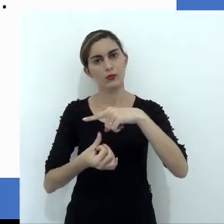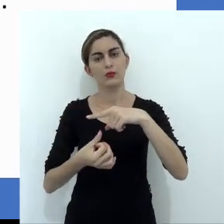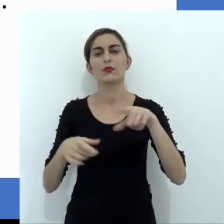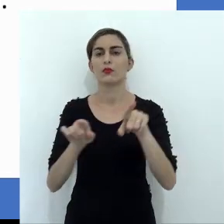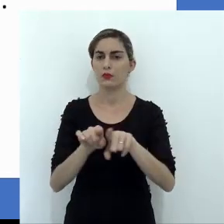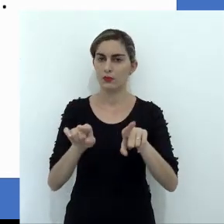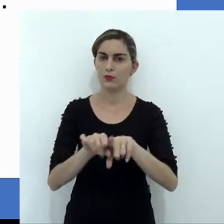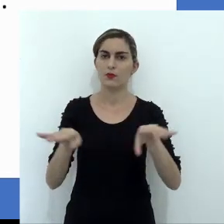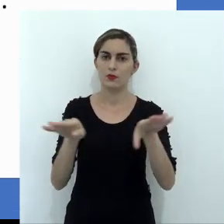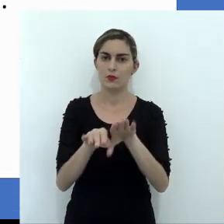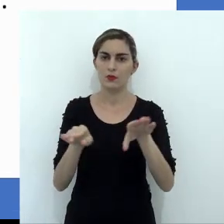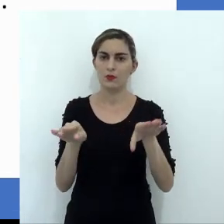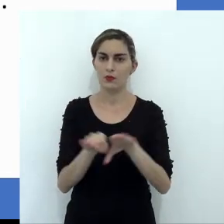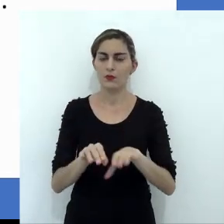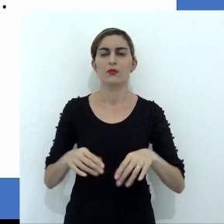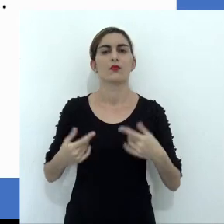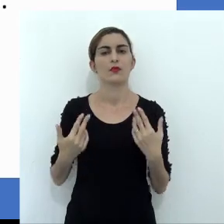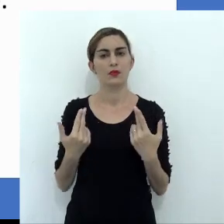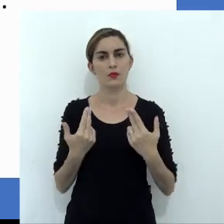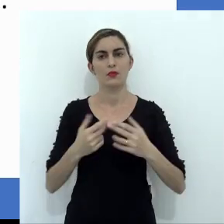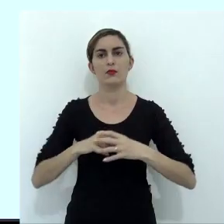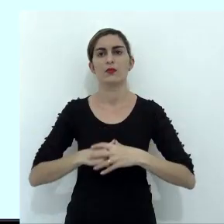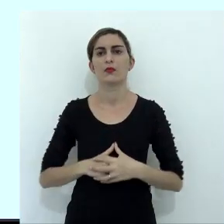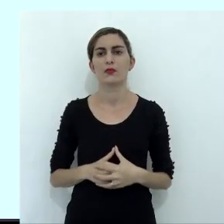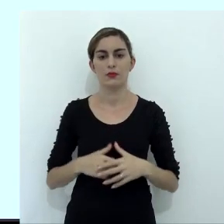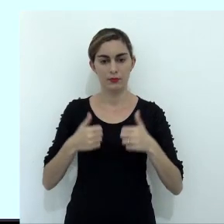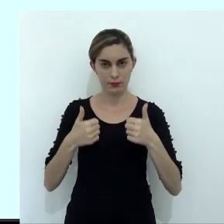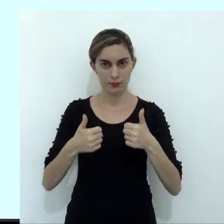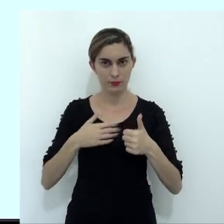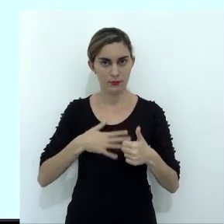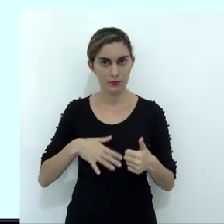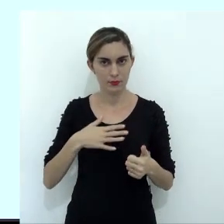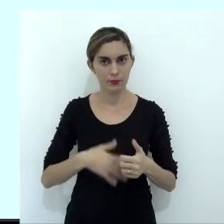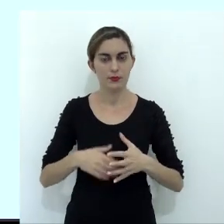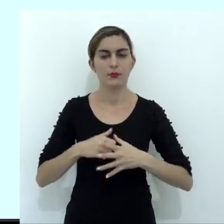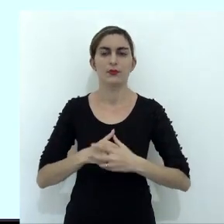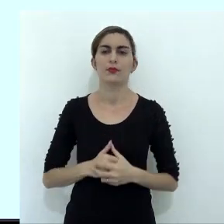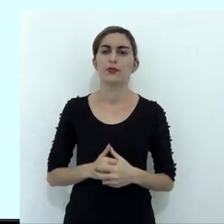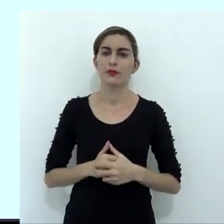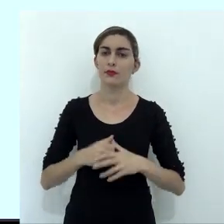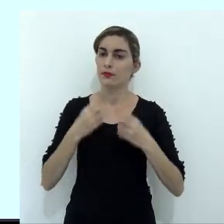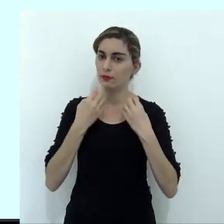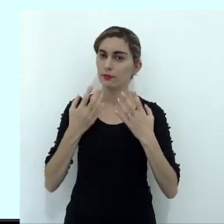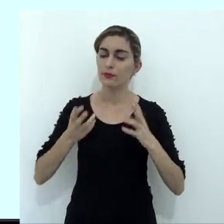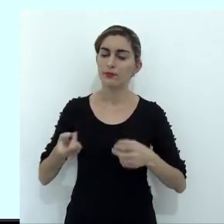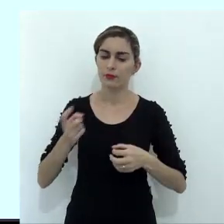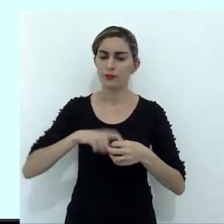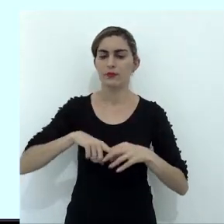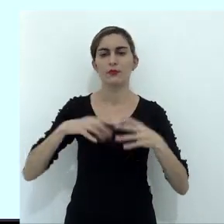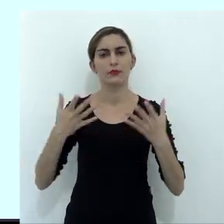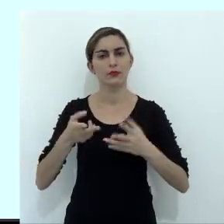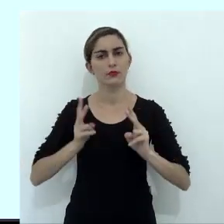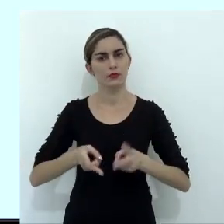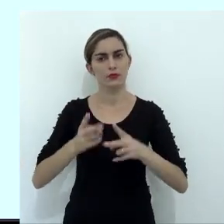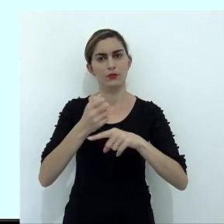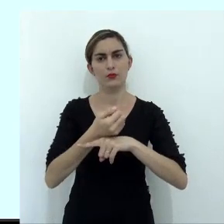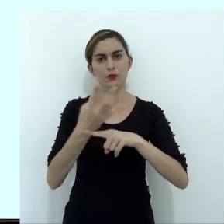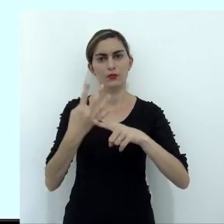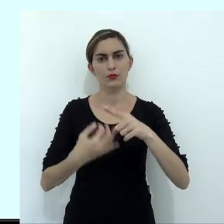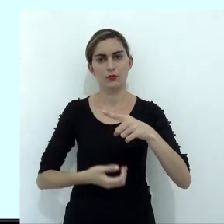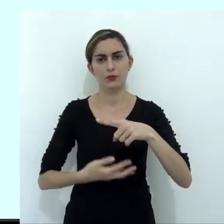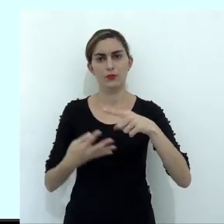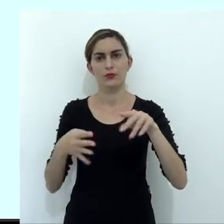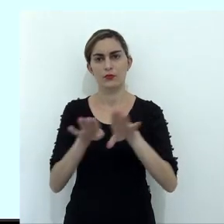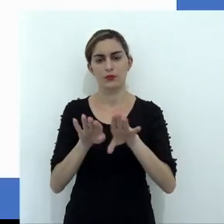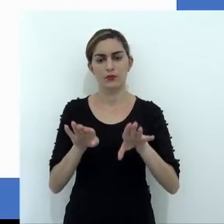4/16 também são frações equivalentes. Tranquilo, galera? Bom, então vamos voltar aqui ainda com frações equivalentes